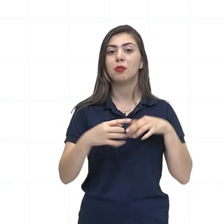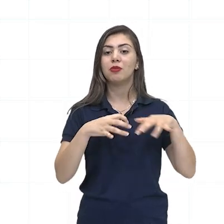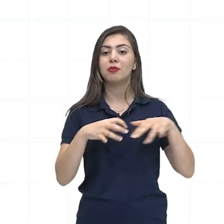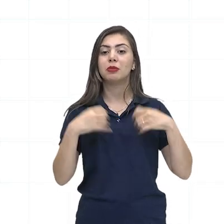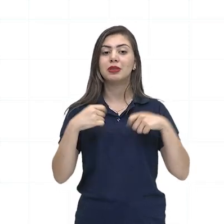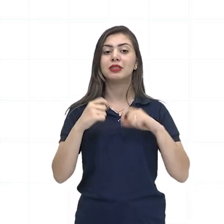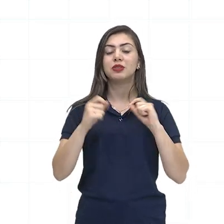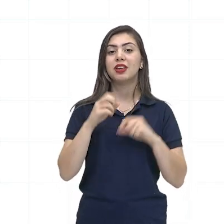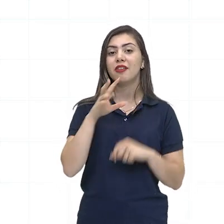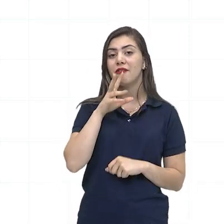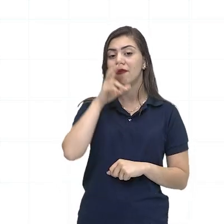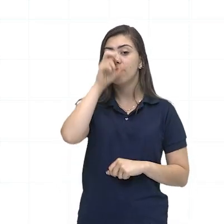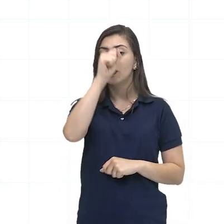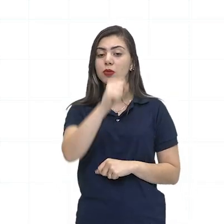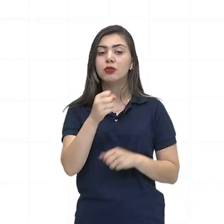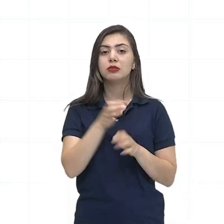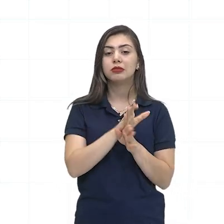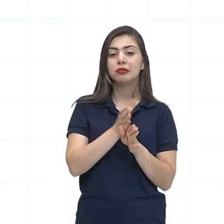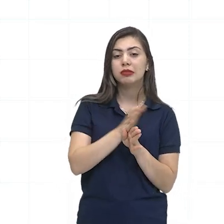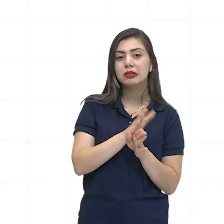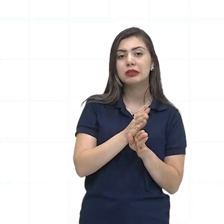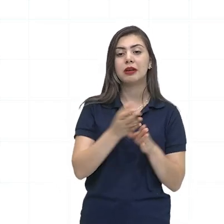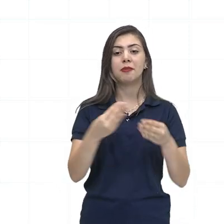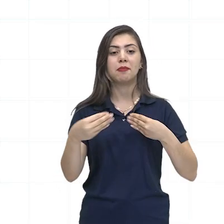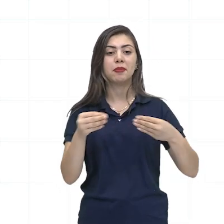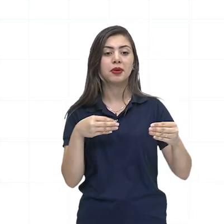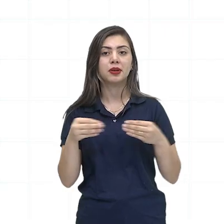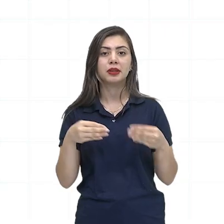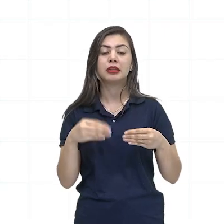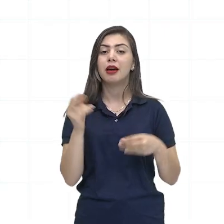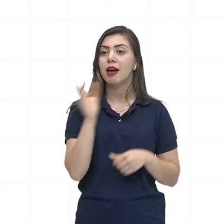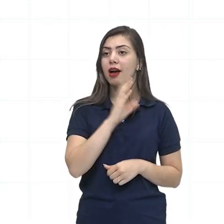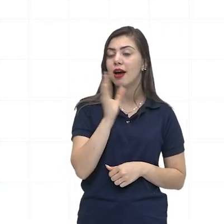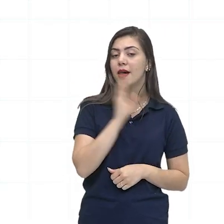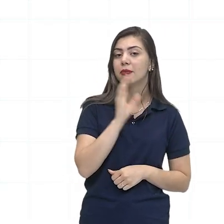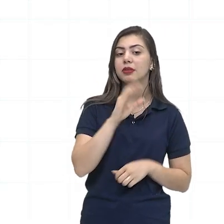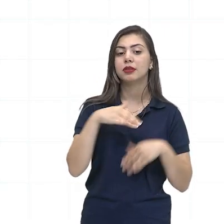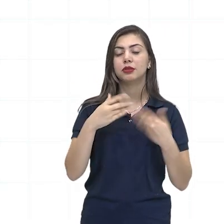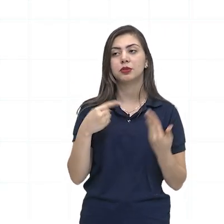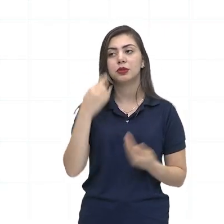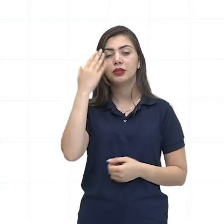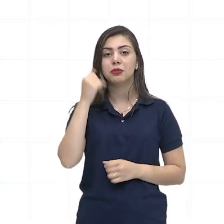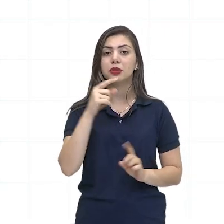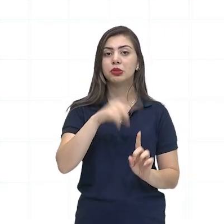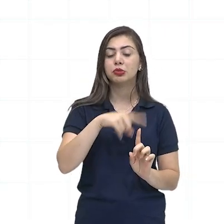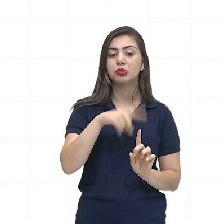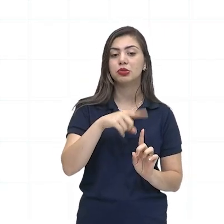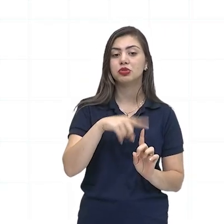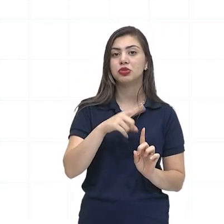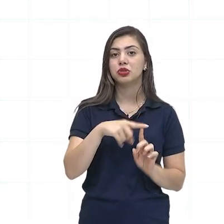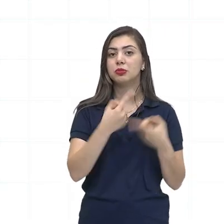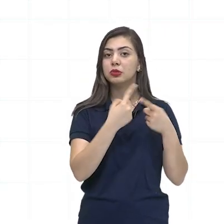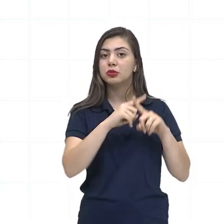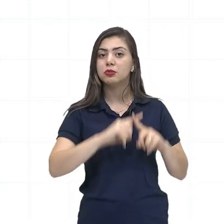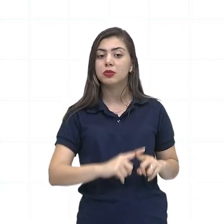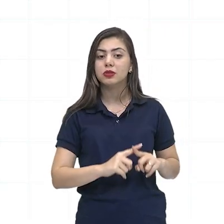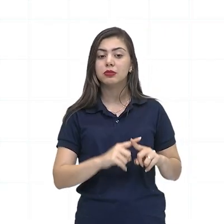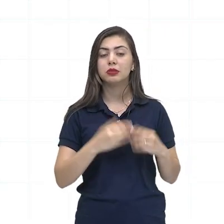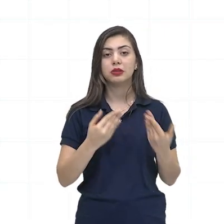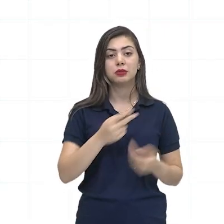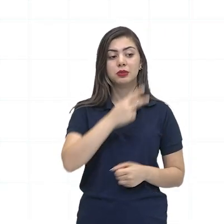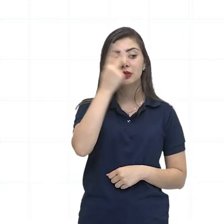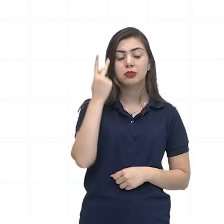vão exigir ali a força, a flexibilidade, equilíbrio e agilidade. E a gente sabe que nesse tipo de ginástica competitiva,